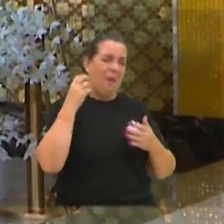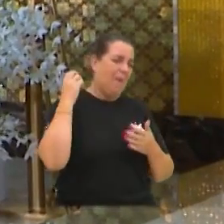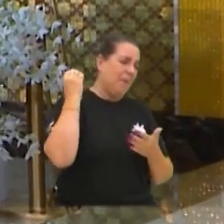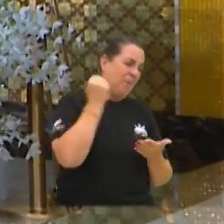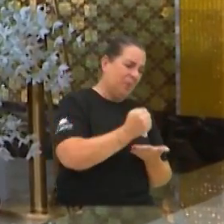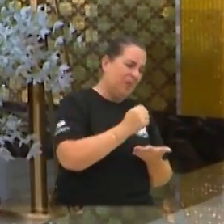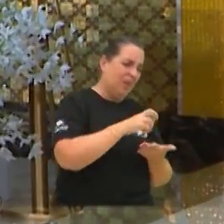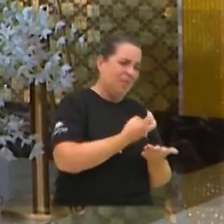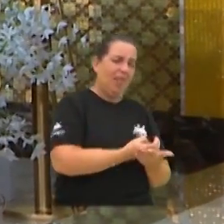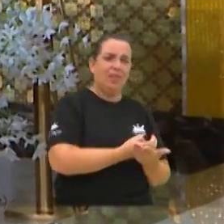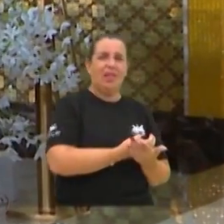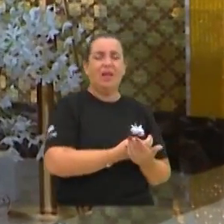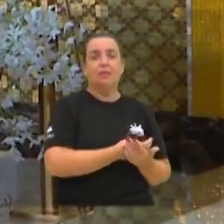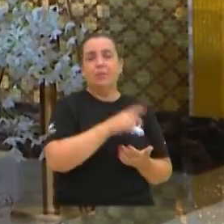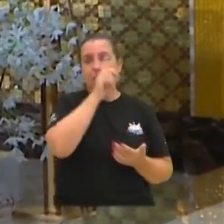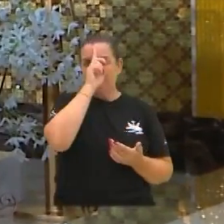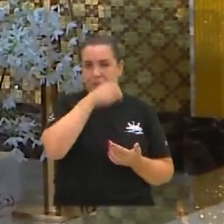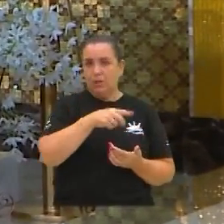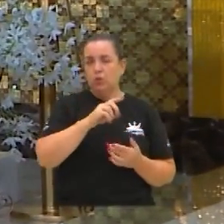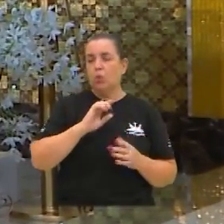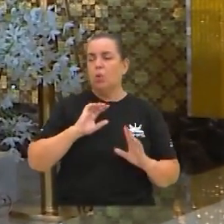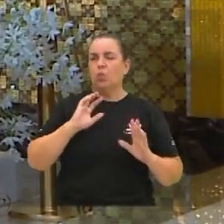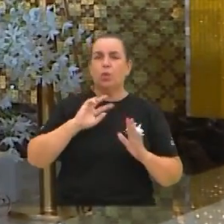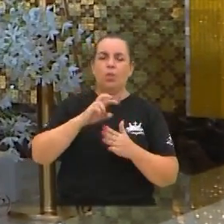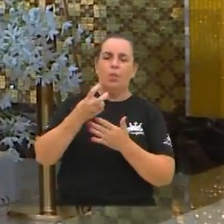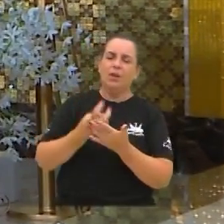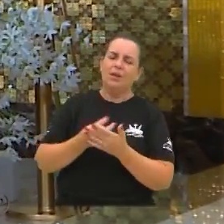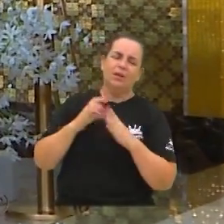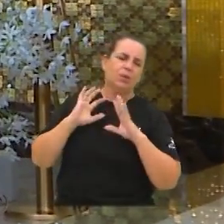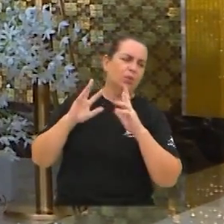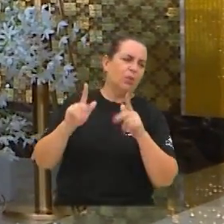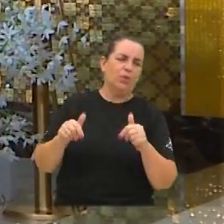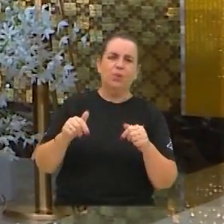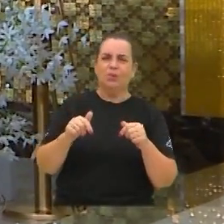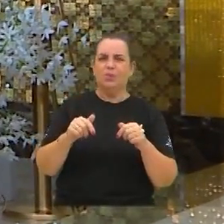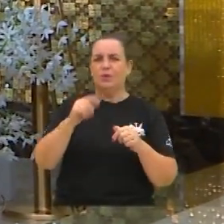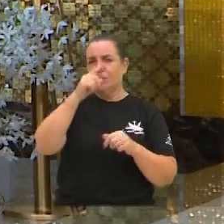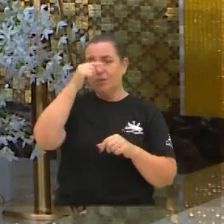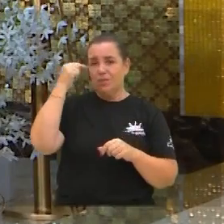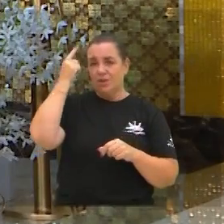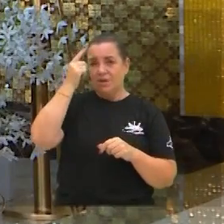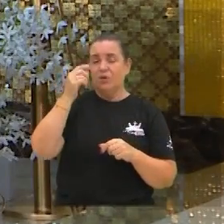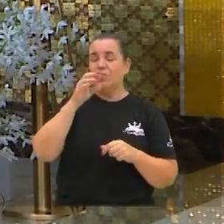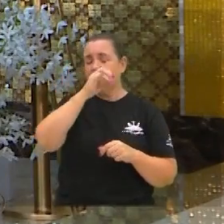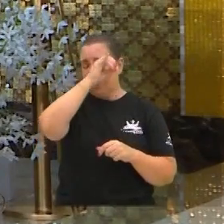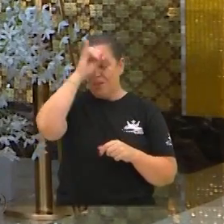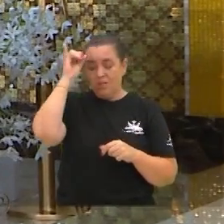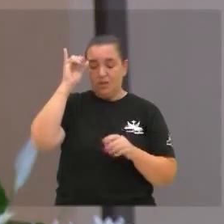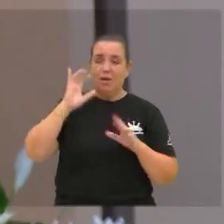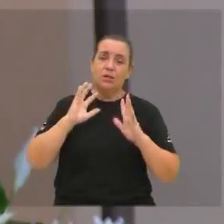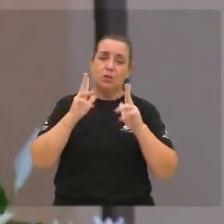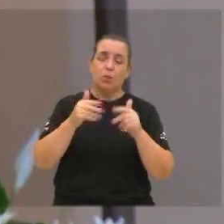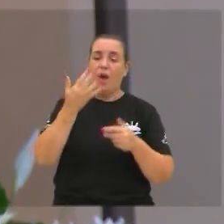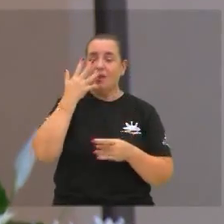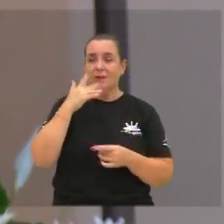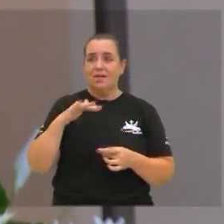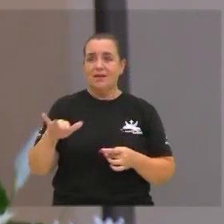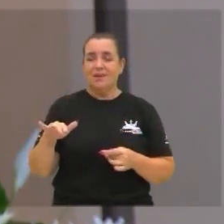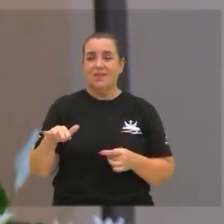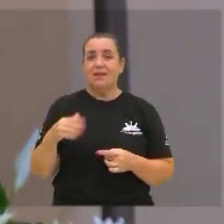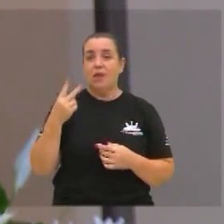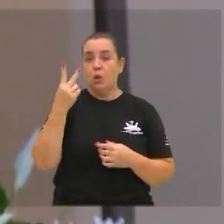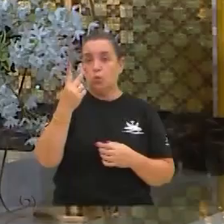sentiu enganado e mandou matar o que foi a festa dos santos inocentes. Todas as crianças